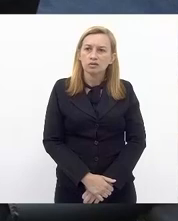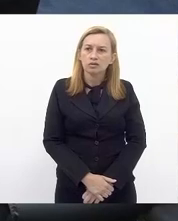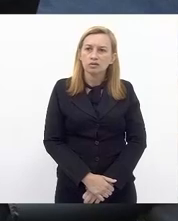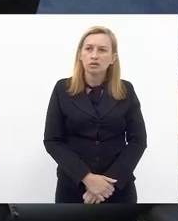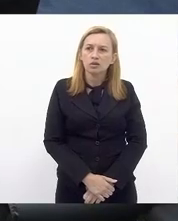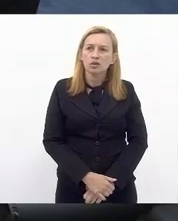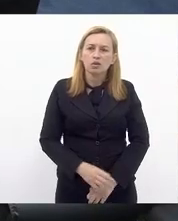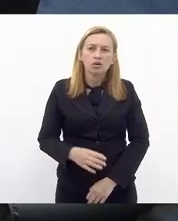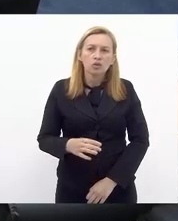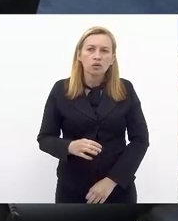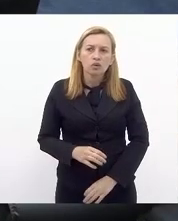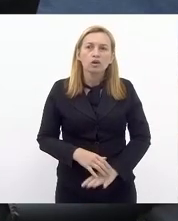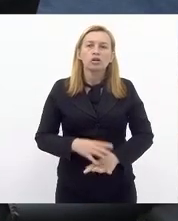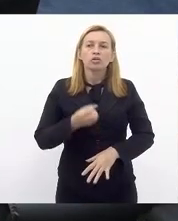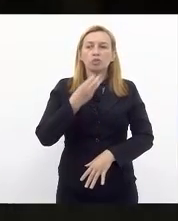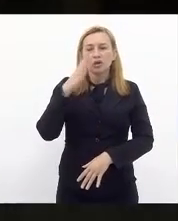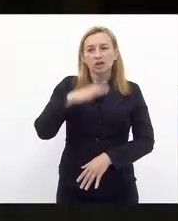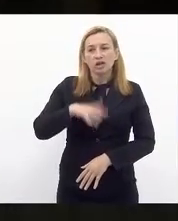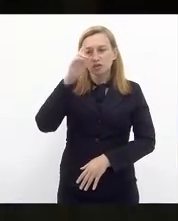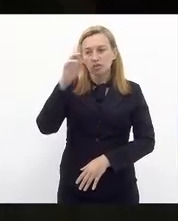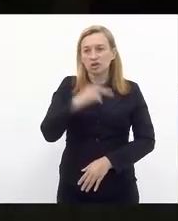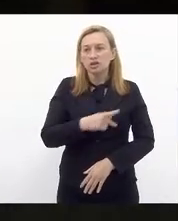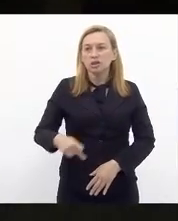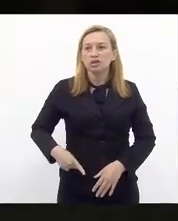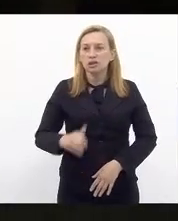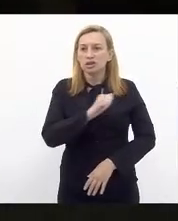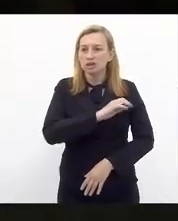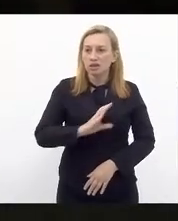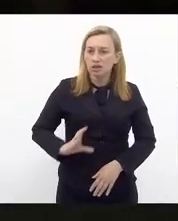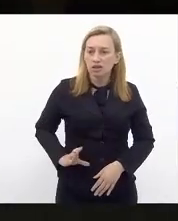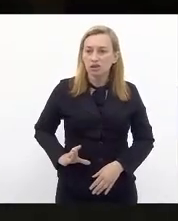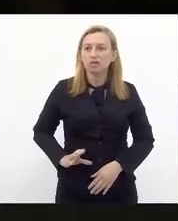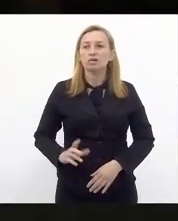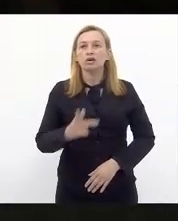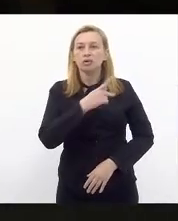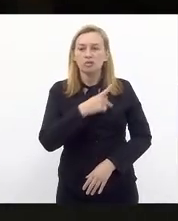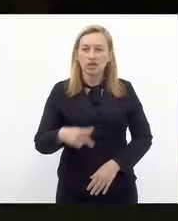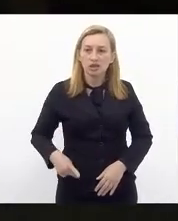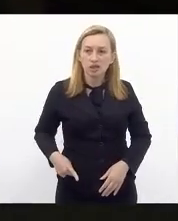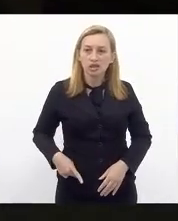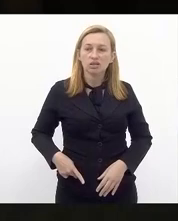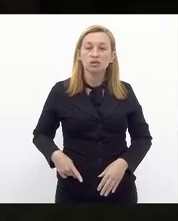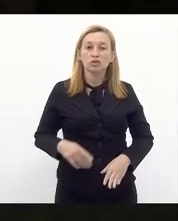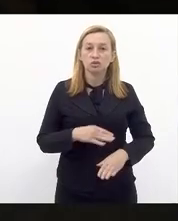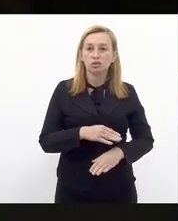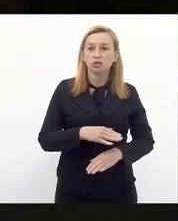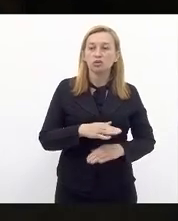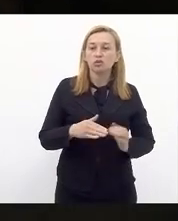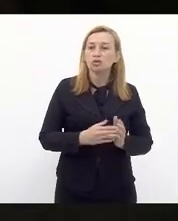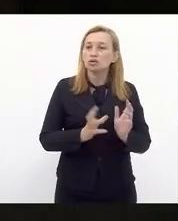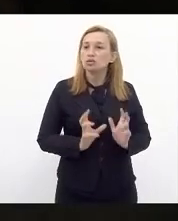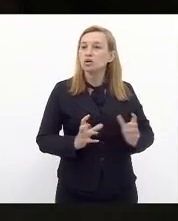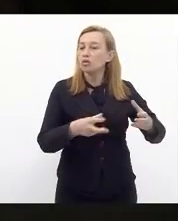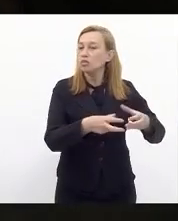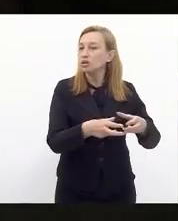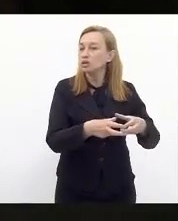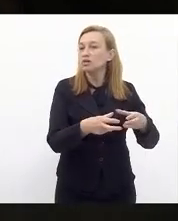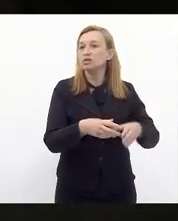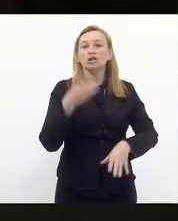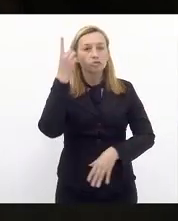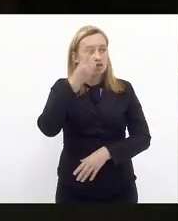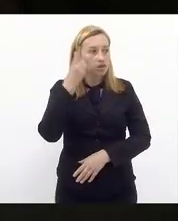o teste boa tarde o senhor presidente André Ceciliano seu presidente são os presidentes das comissões